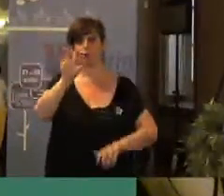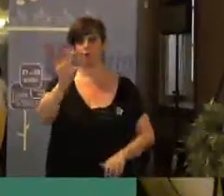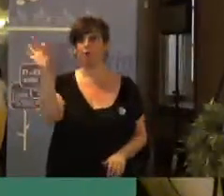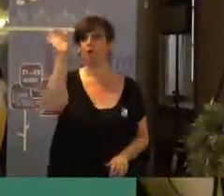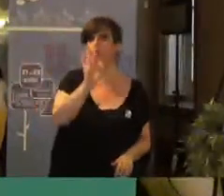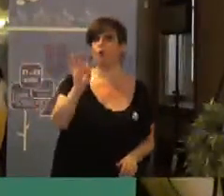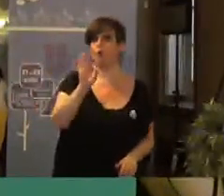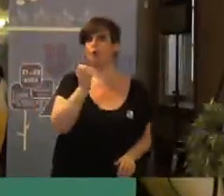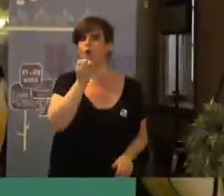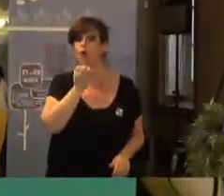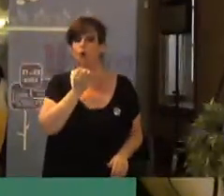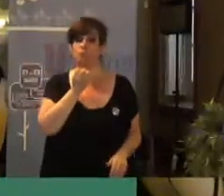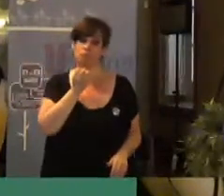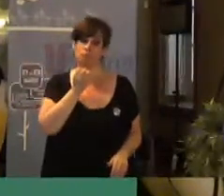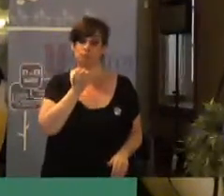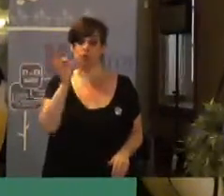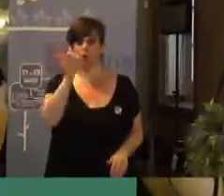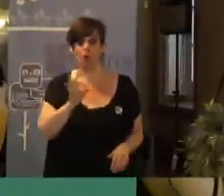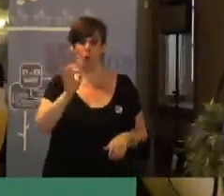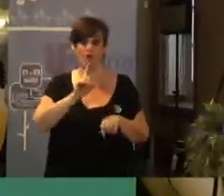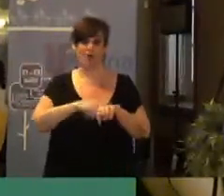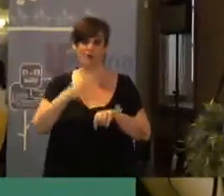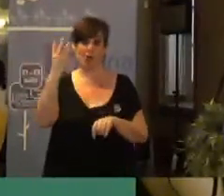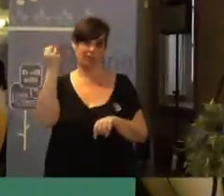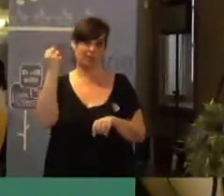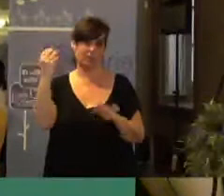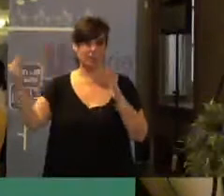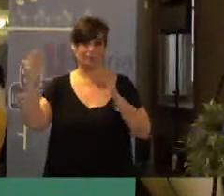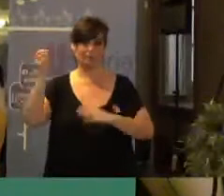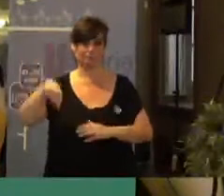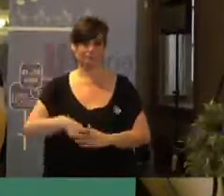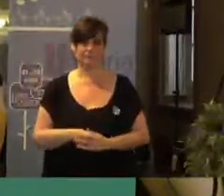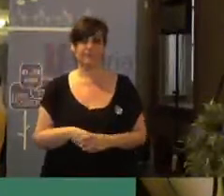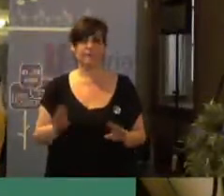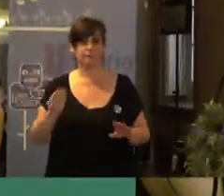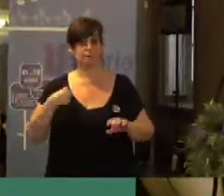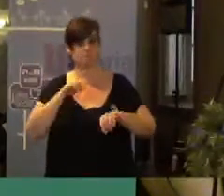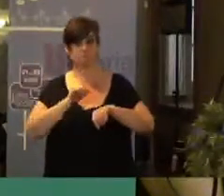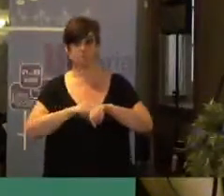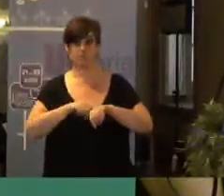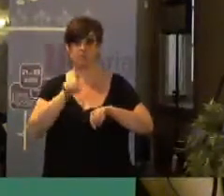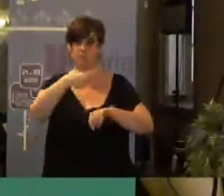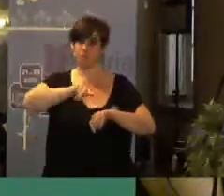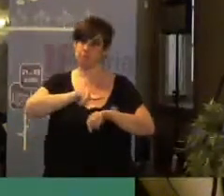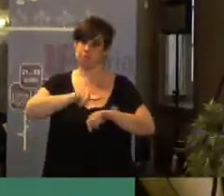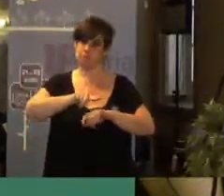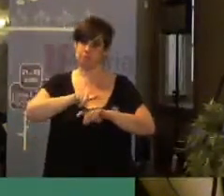tempo da Troika. Mantendo sempre